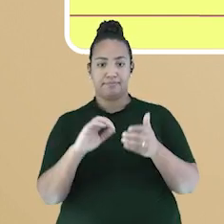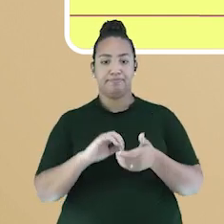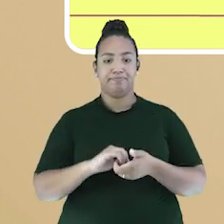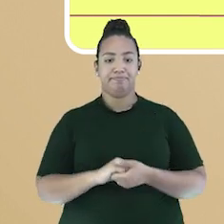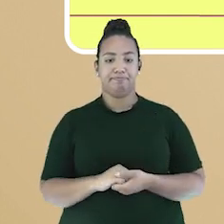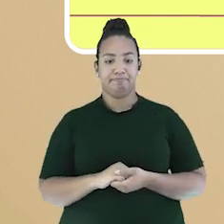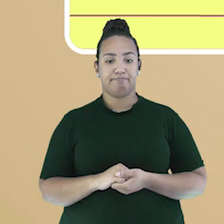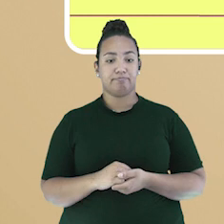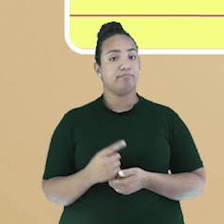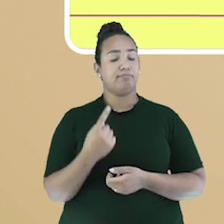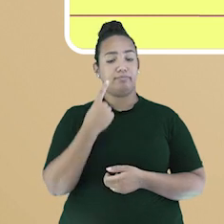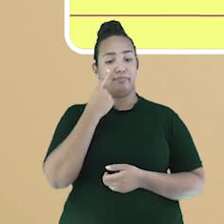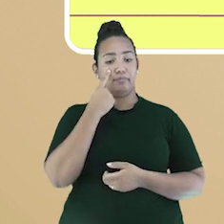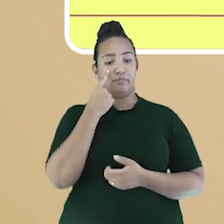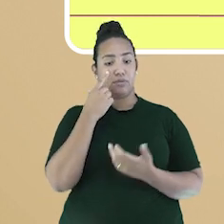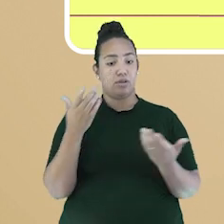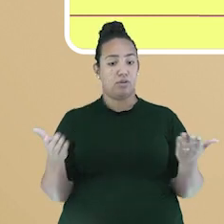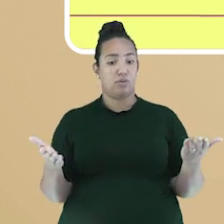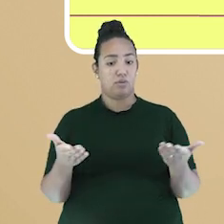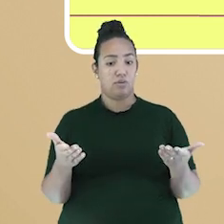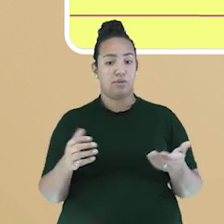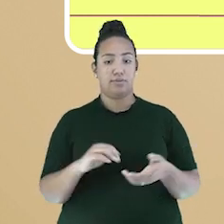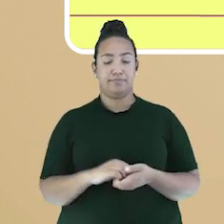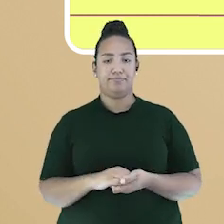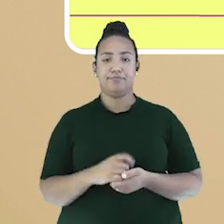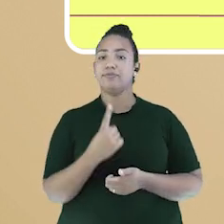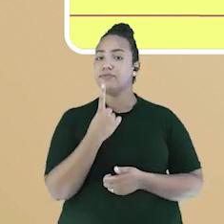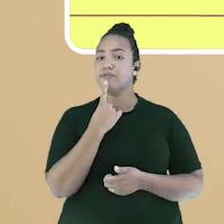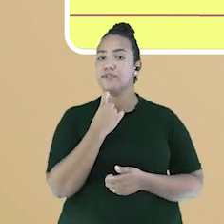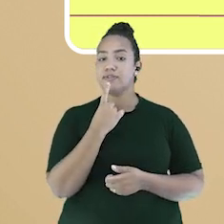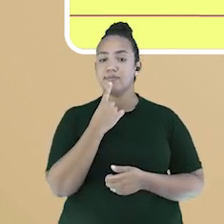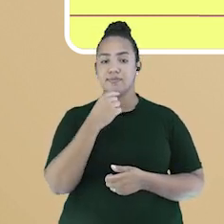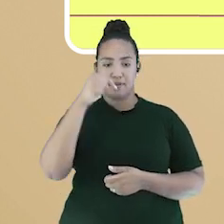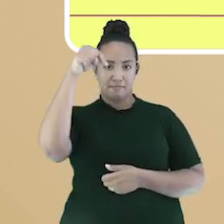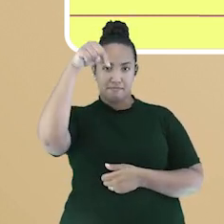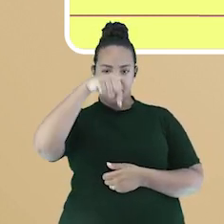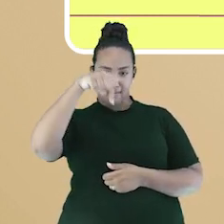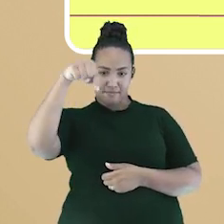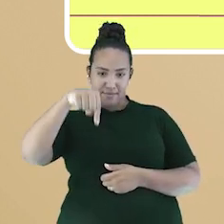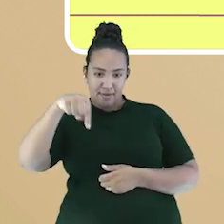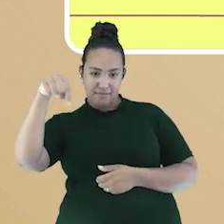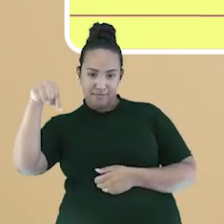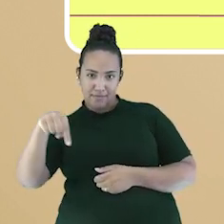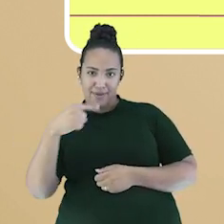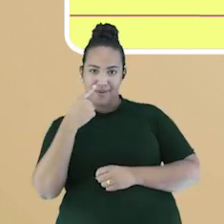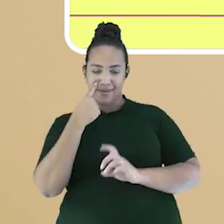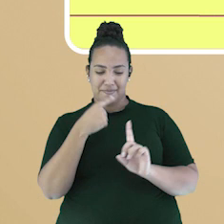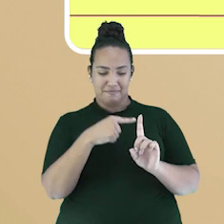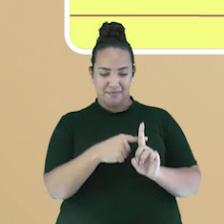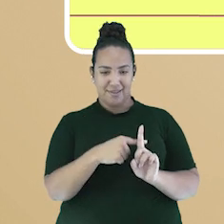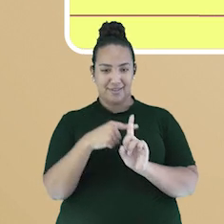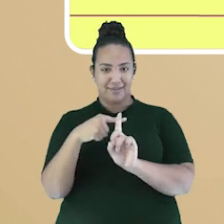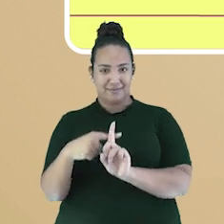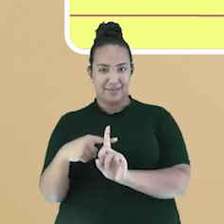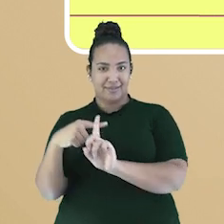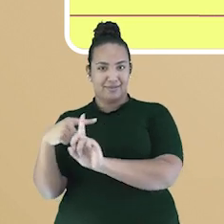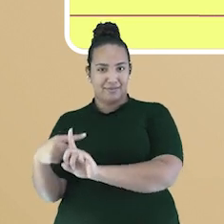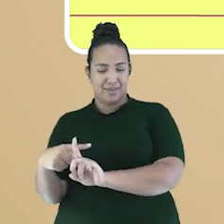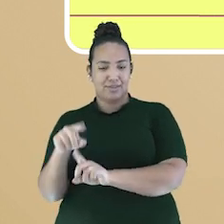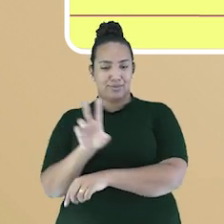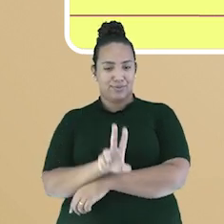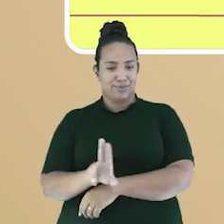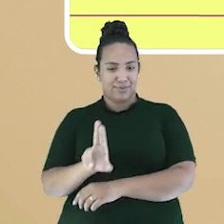Observe agora que as setas vermelhas apontam para o sinal de adição que está sendo utilizado para